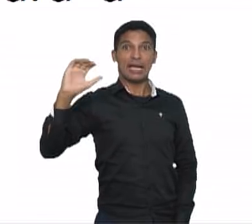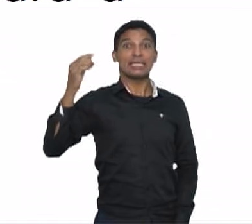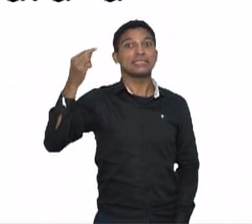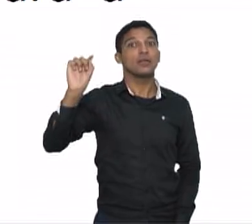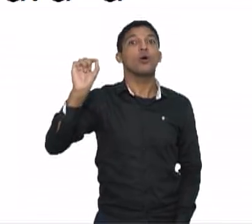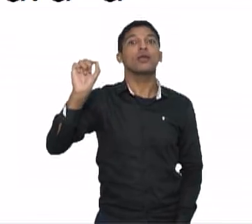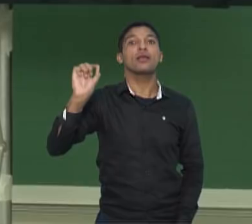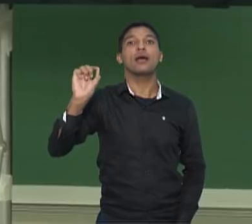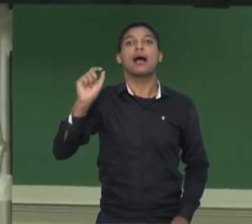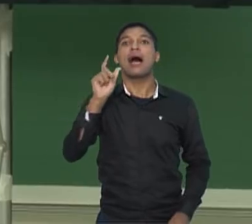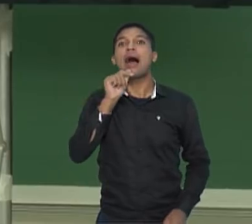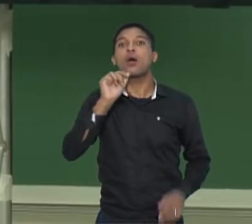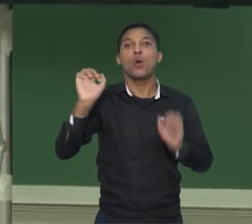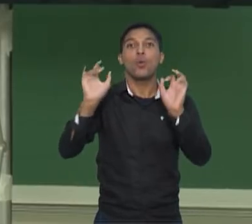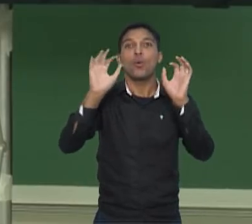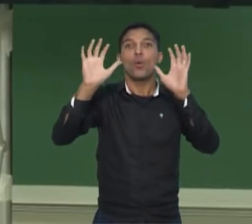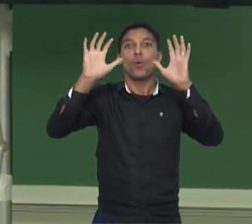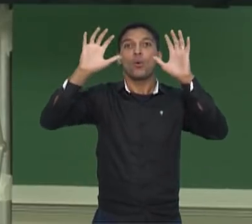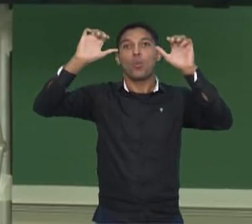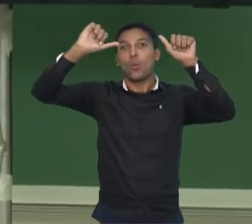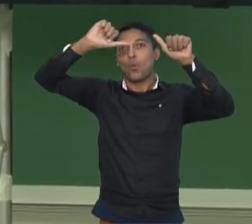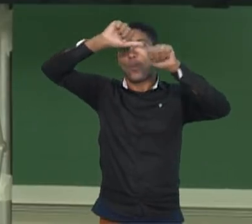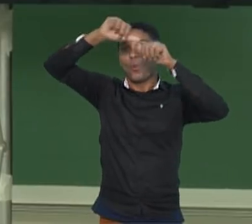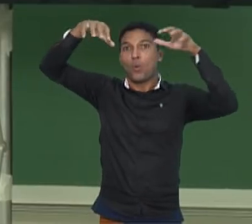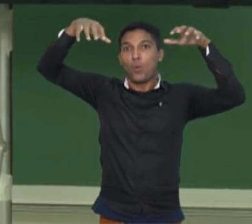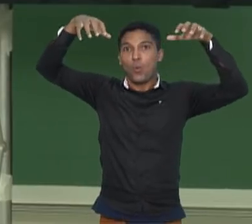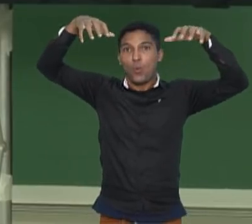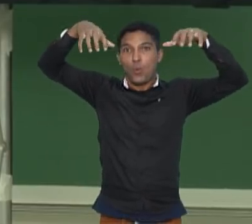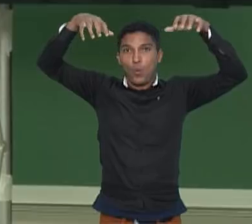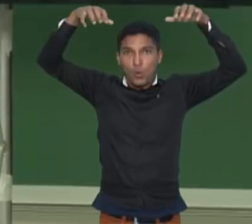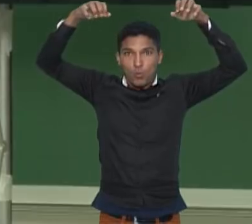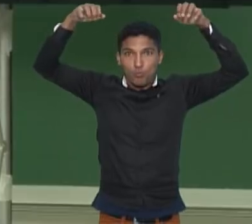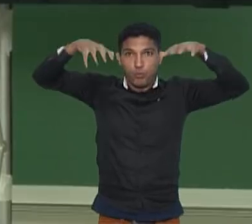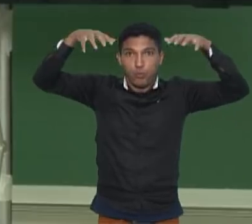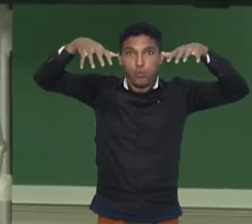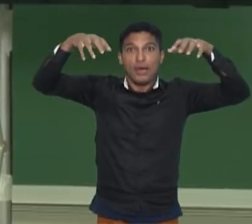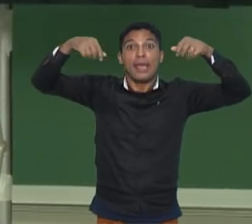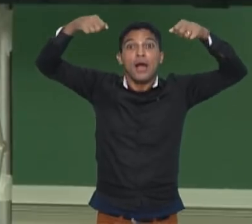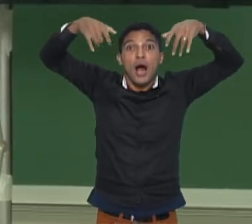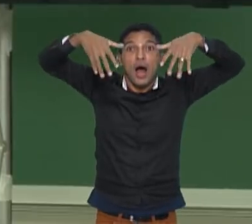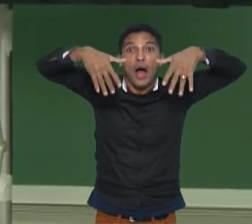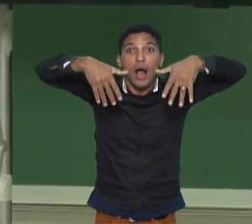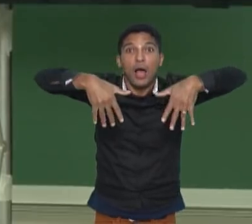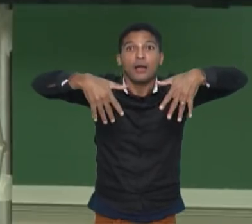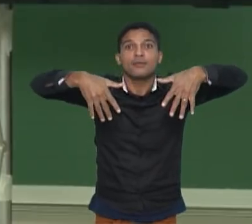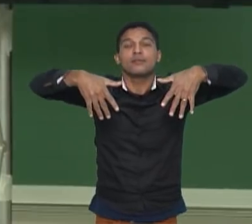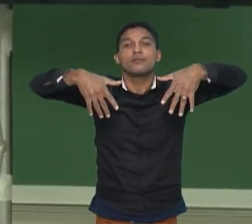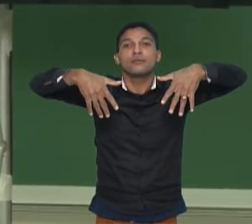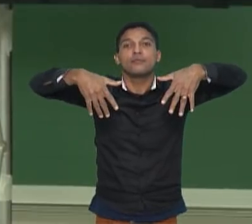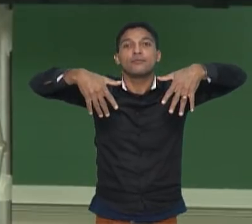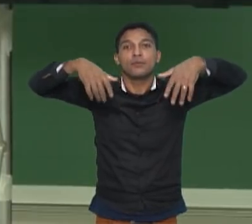Então, na chuva, ela vai estar voltando, então, no estado líquido.